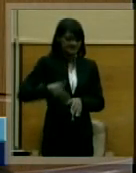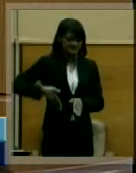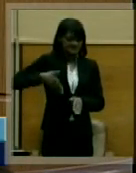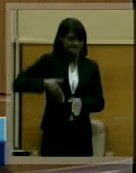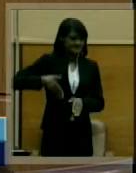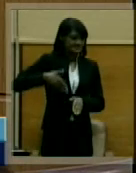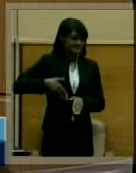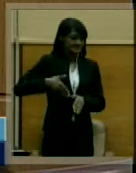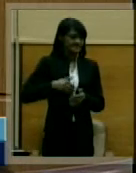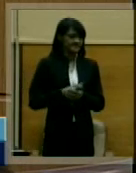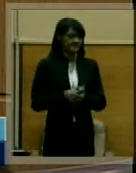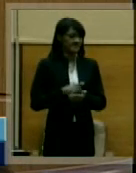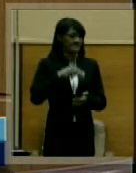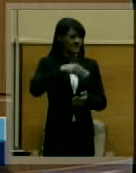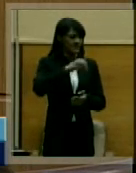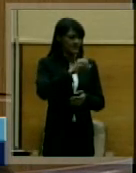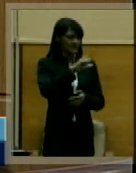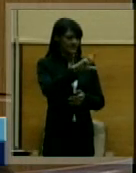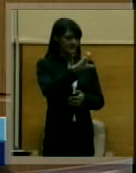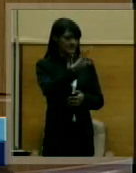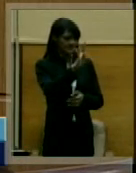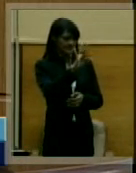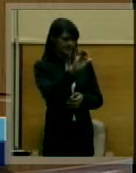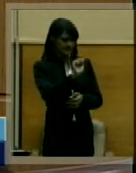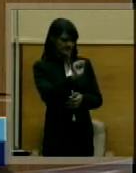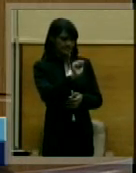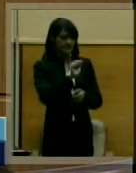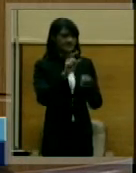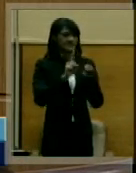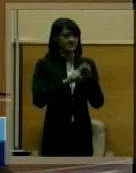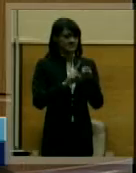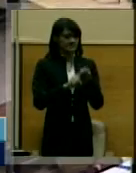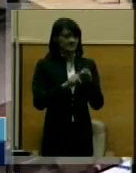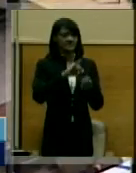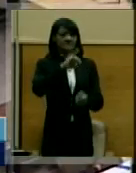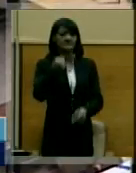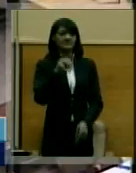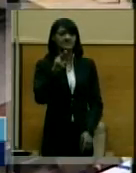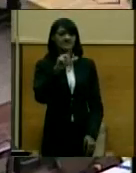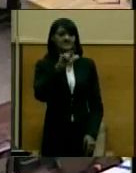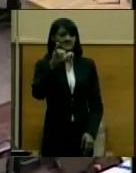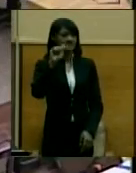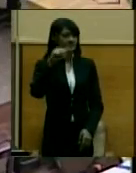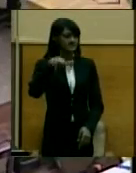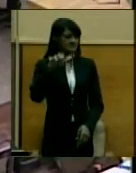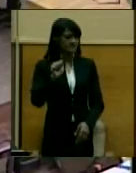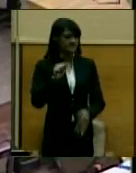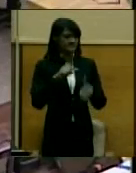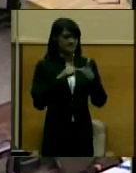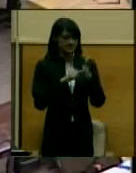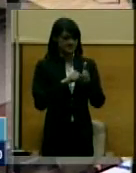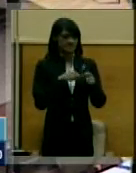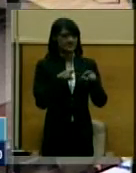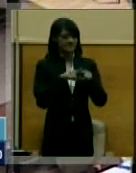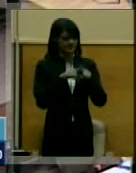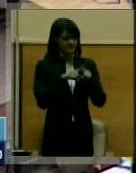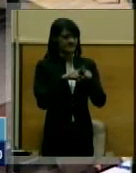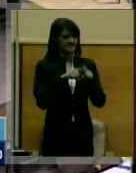Juliana Oliveira Vieira, paralisia braquial obstétrica no membro superior direito. Marcos Henrique